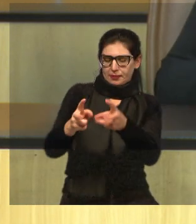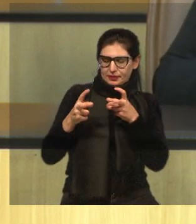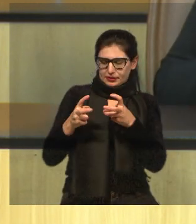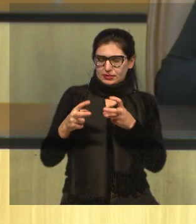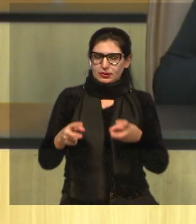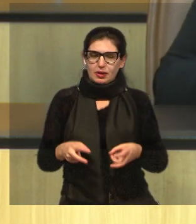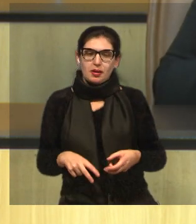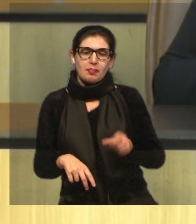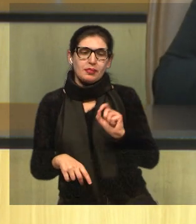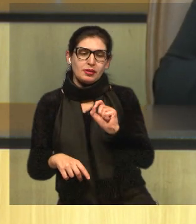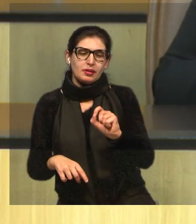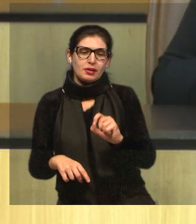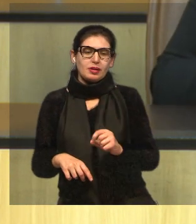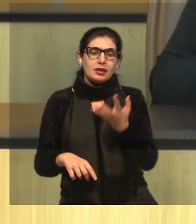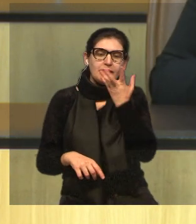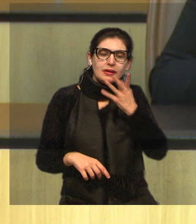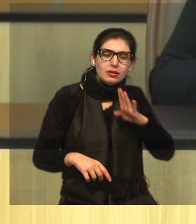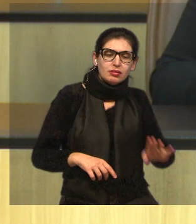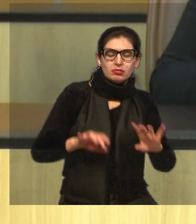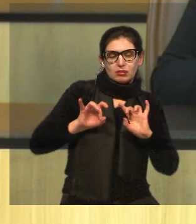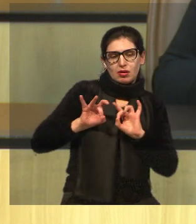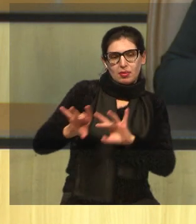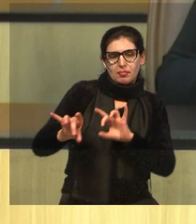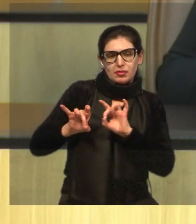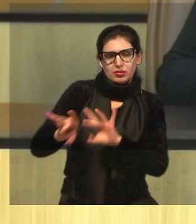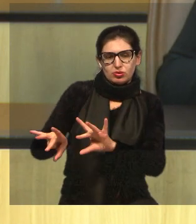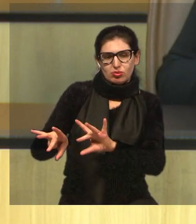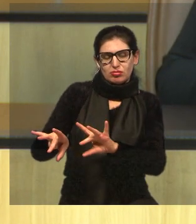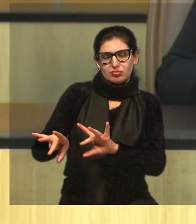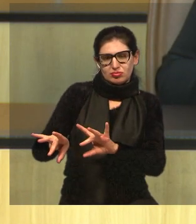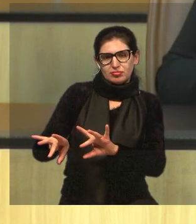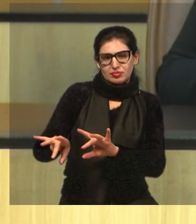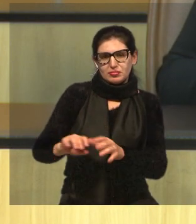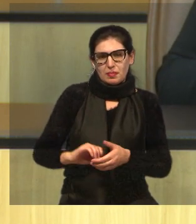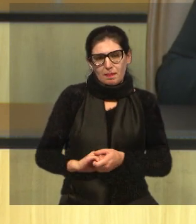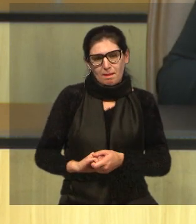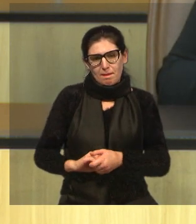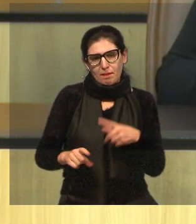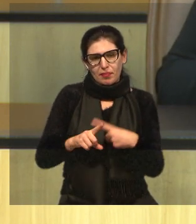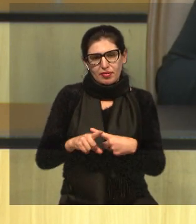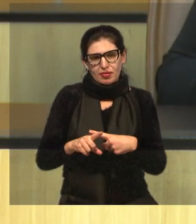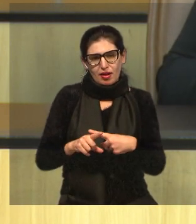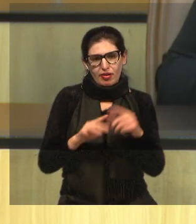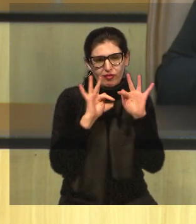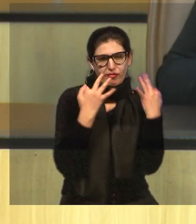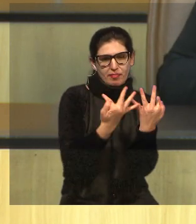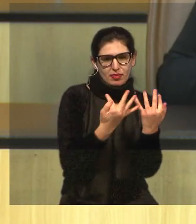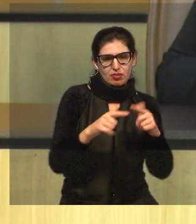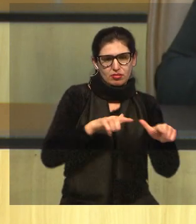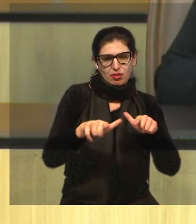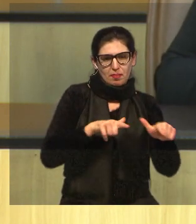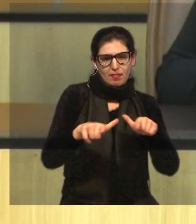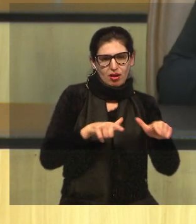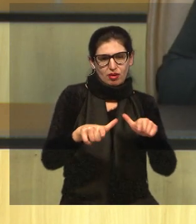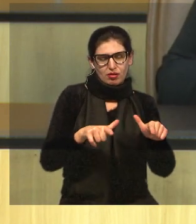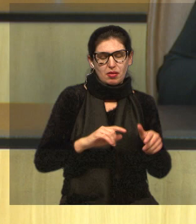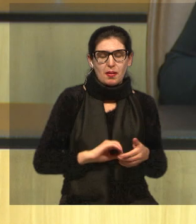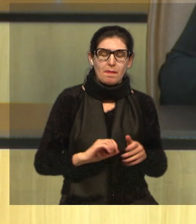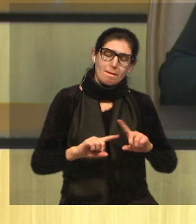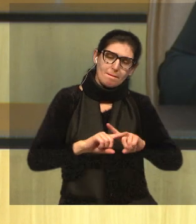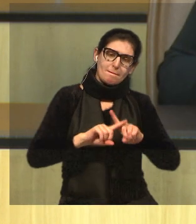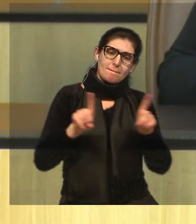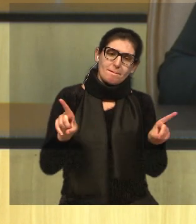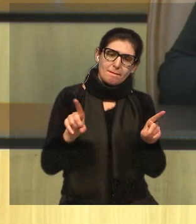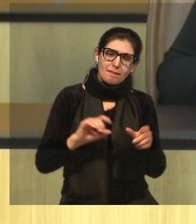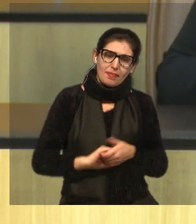da necessidade do trabalho. Mas é para falar, mas cadê? Tem